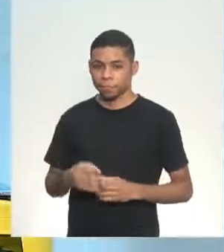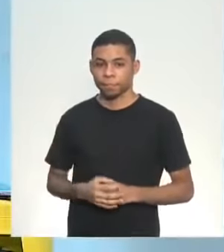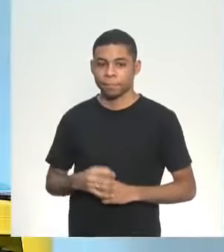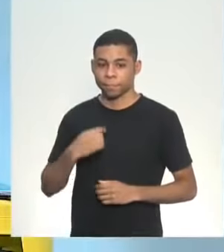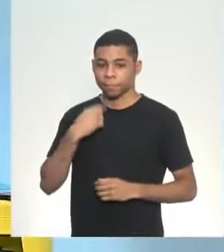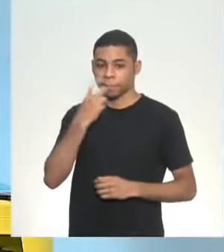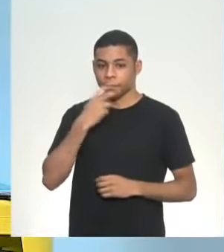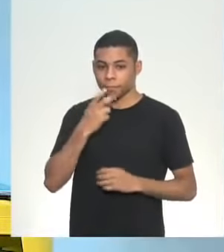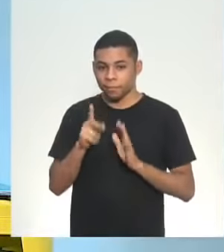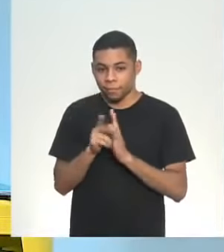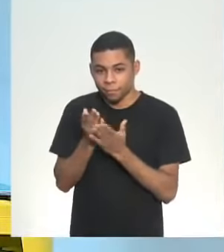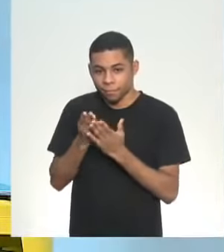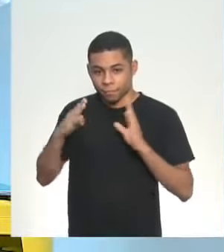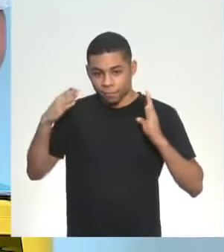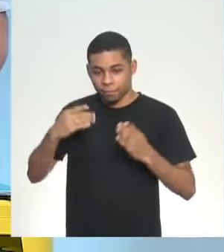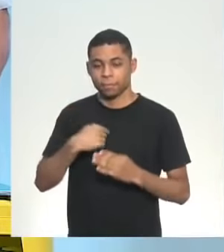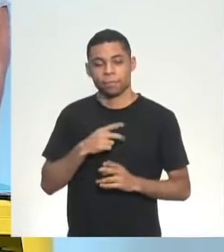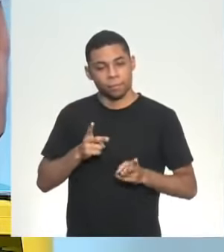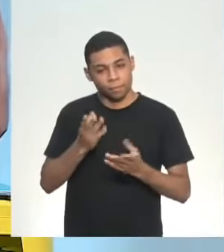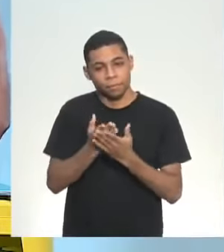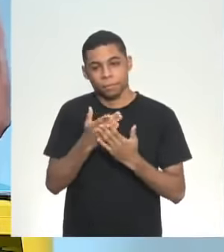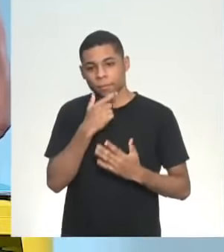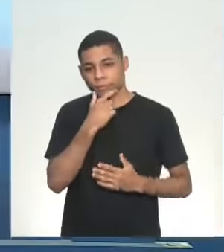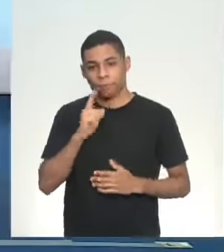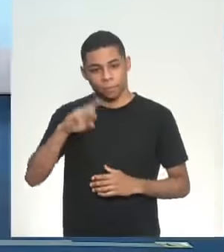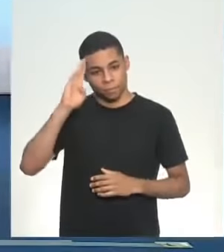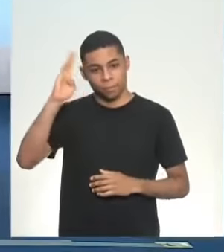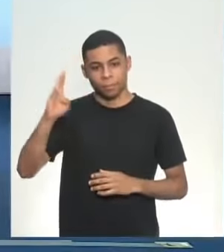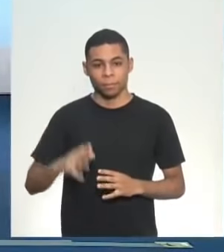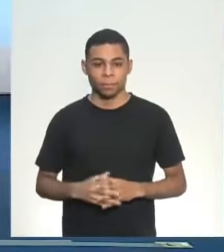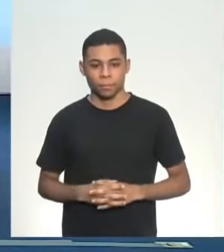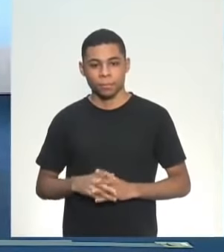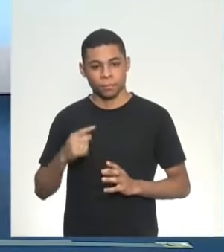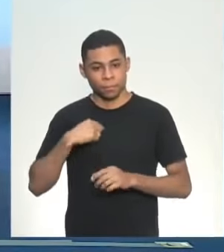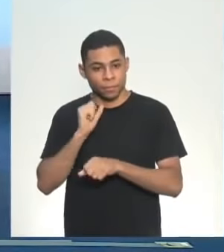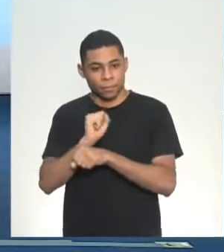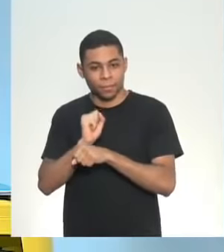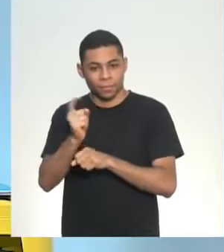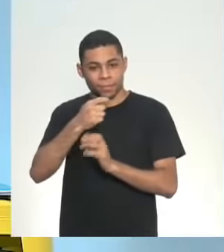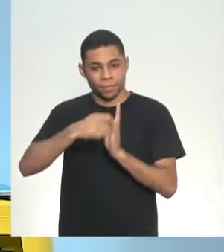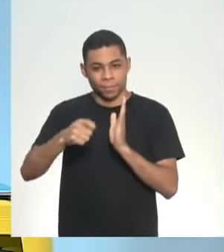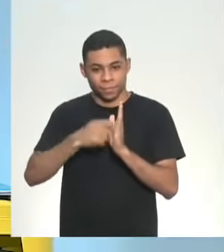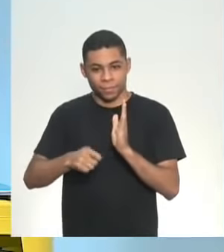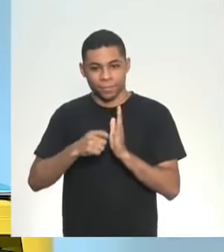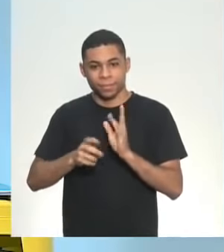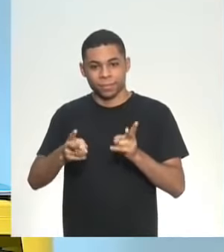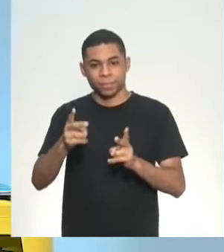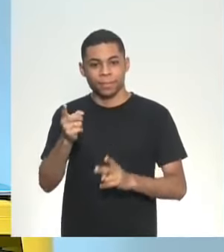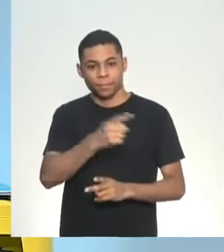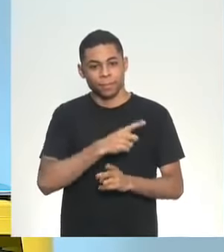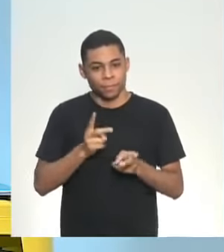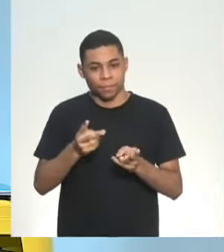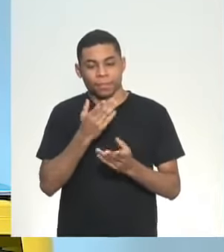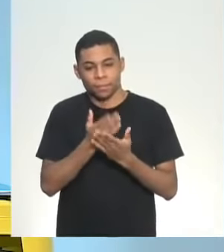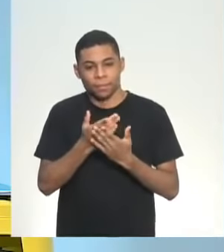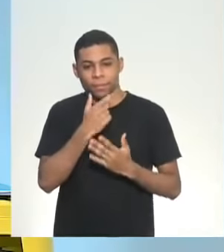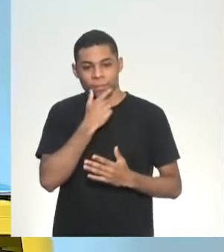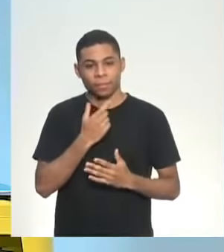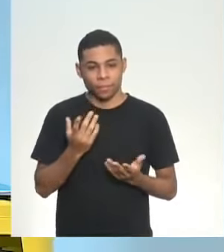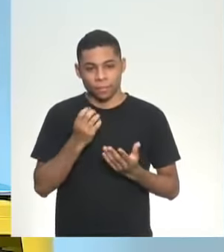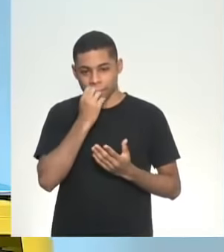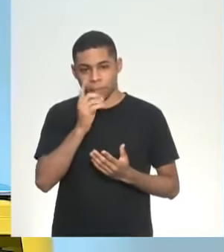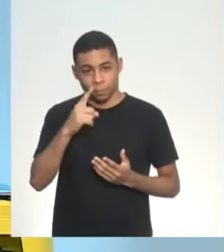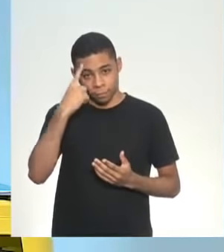é um pouquinho é falso positivo exame sair o eles estão em inglês essa é isso é o que eu espero que eles escrever só falta para gente e sempre estudar inglês